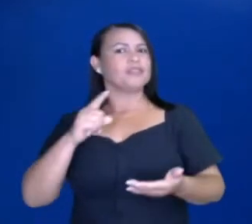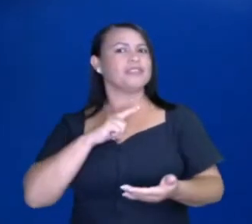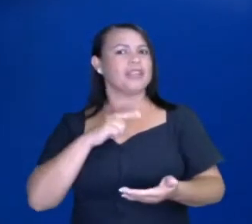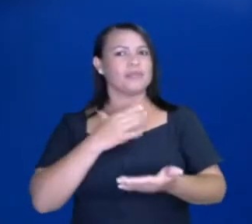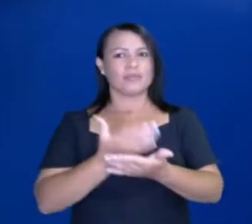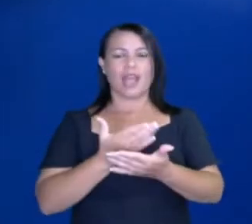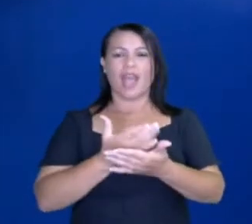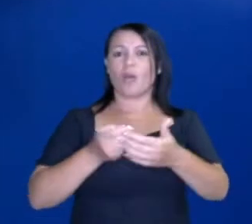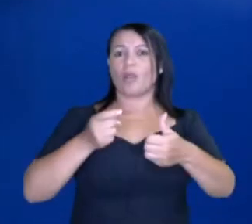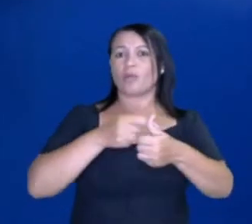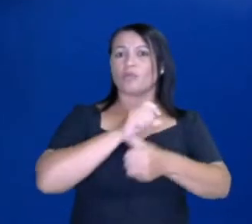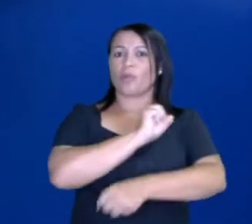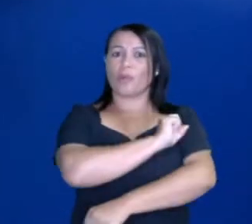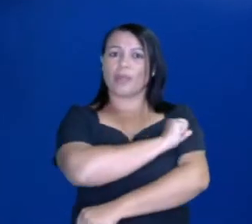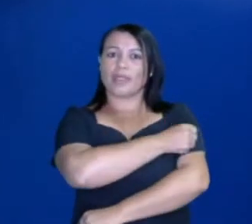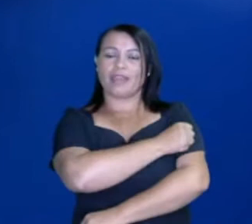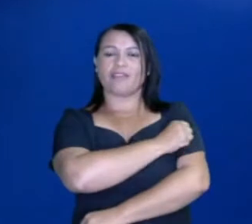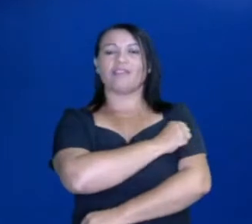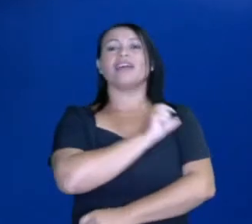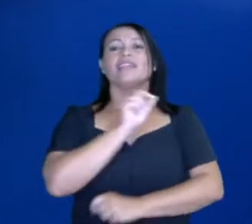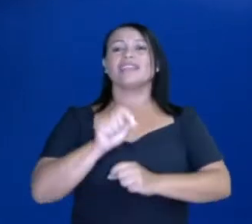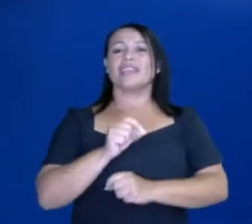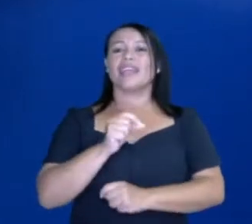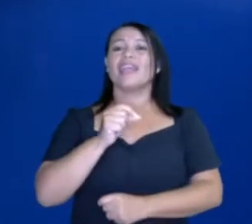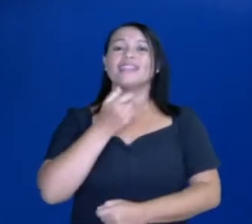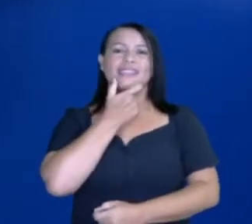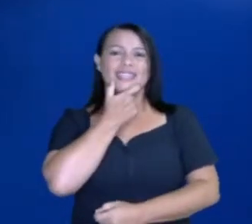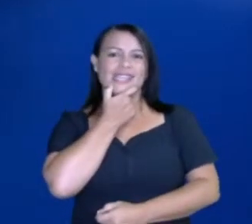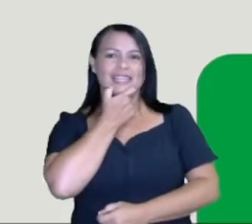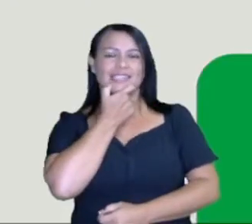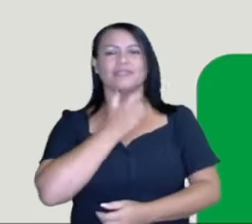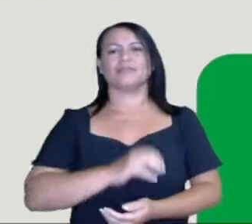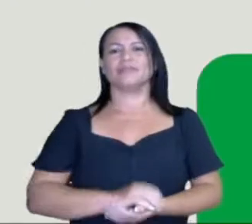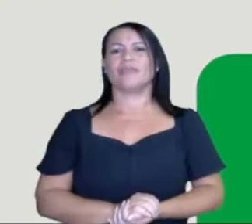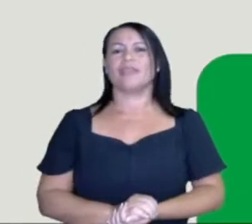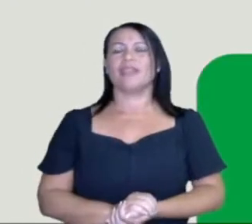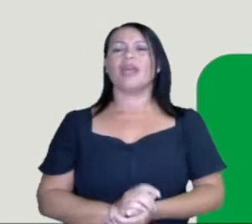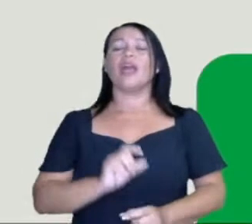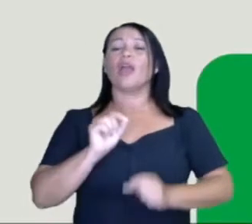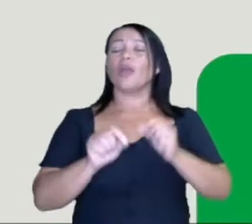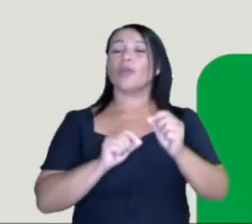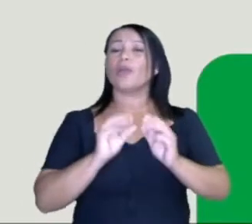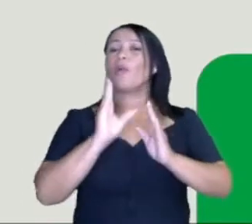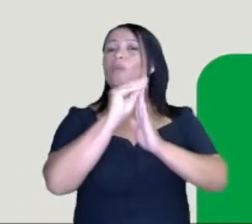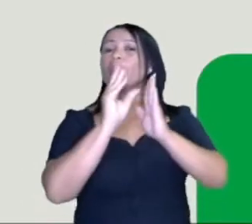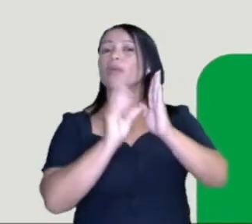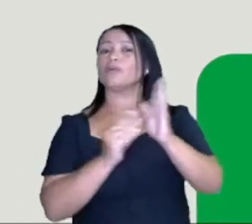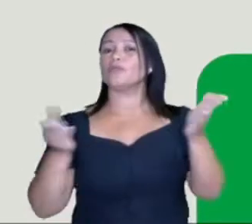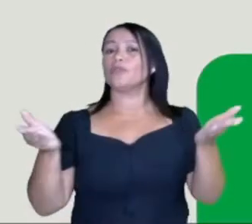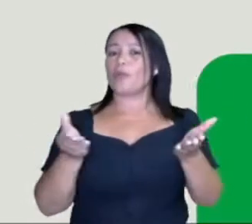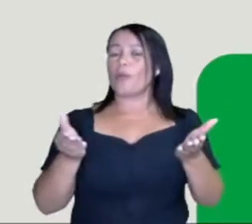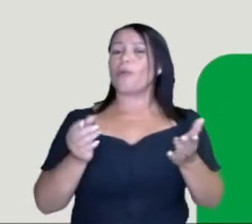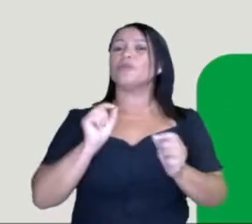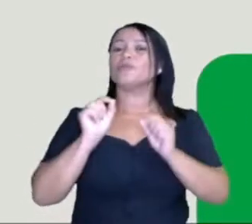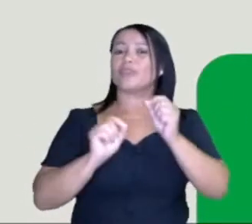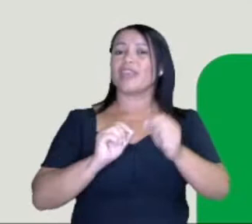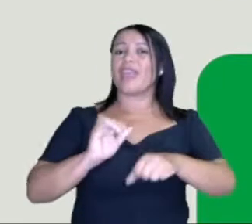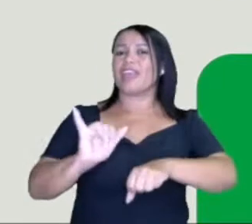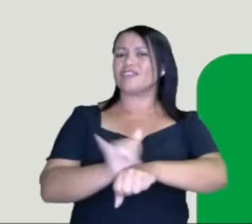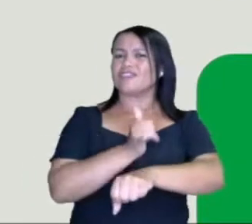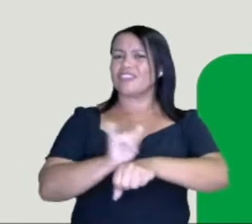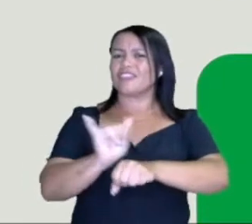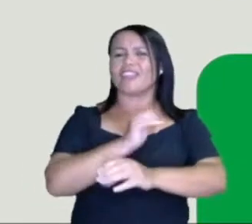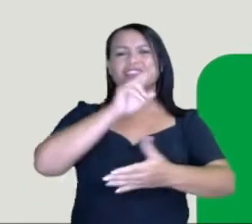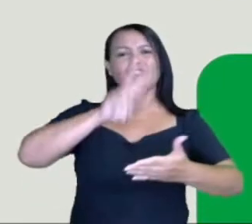aula 1 do 8º ano de língua inglesa, certo? E o conteúdo de hoje será estratégias de